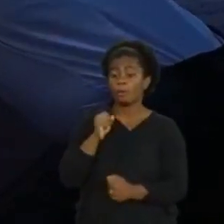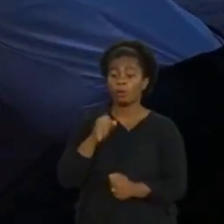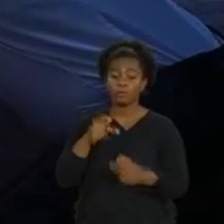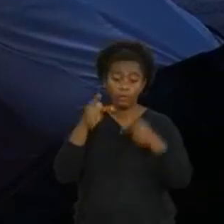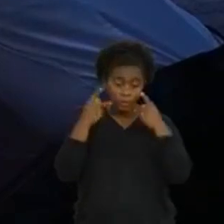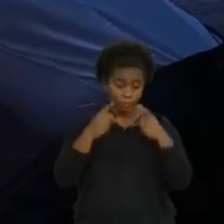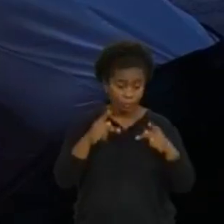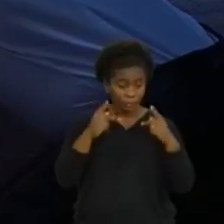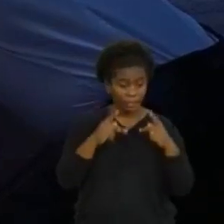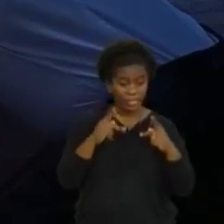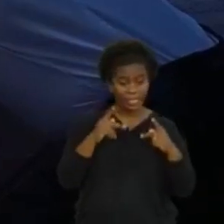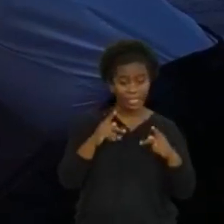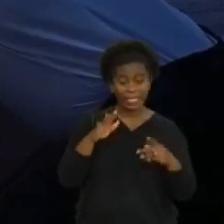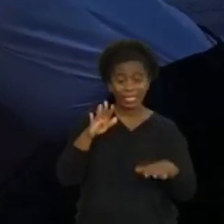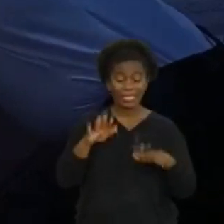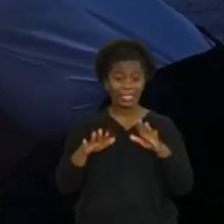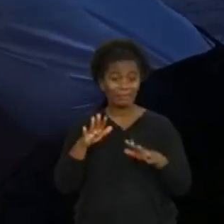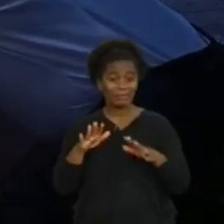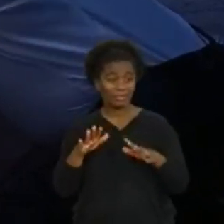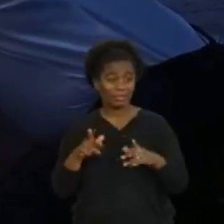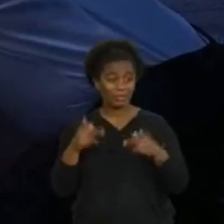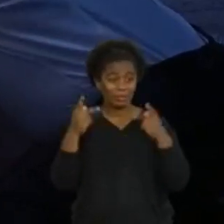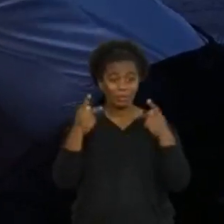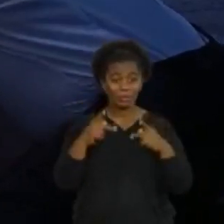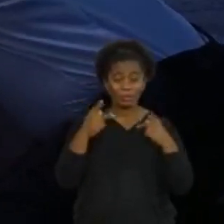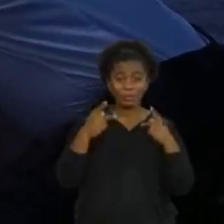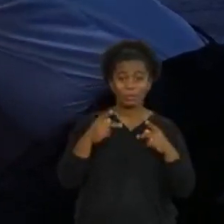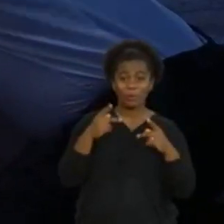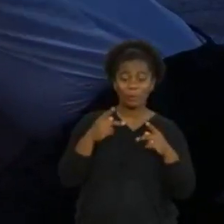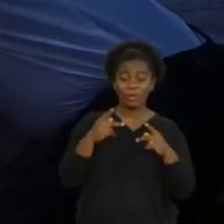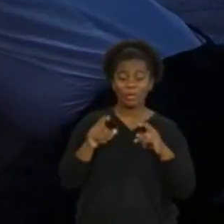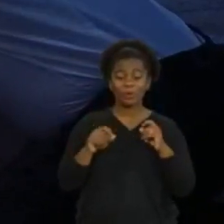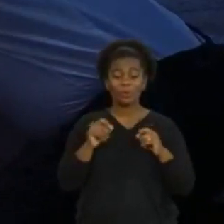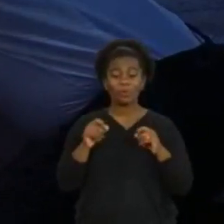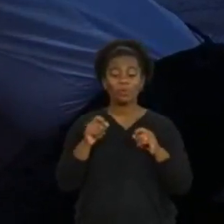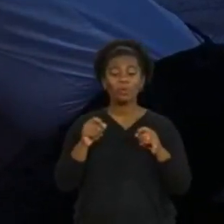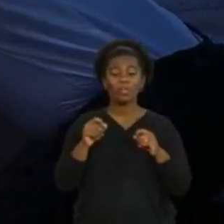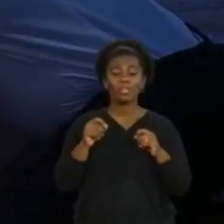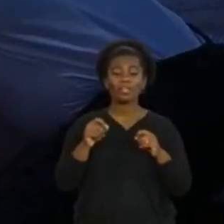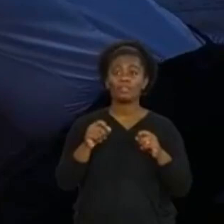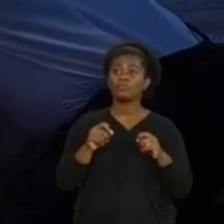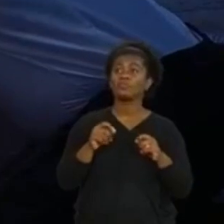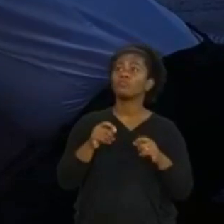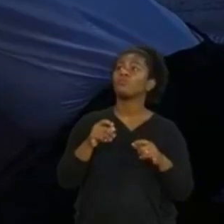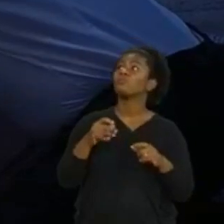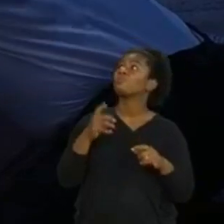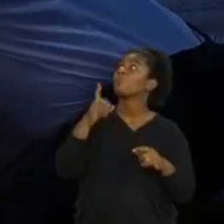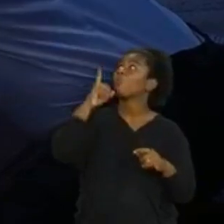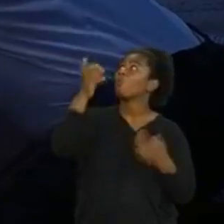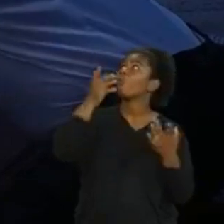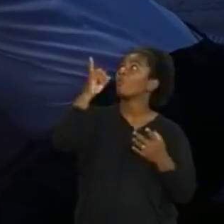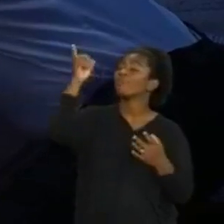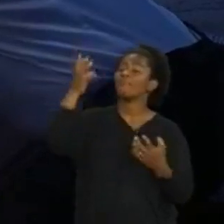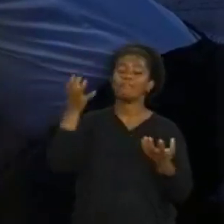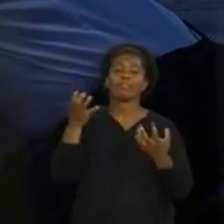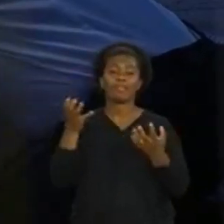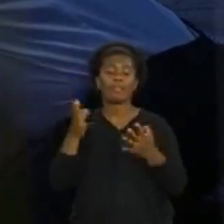nem prego o que Ele quer que eu pregue, e às vezes nem faço como deveria ser feito, mas